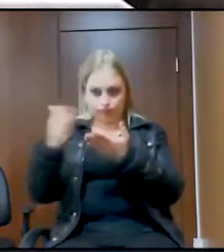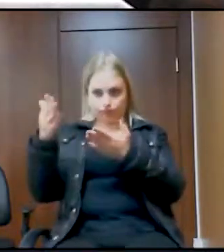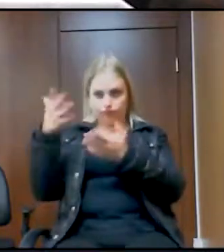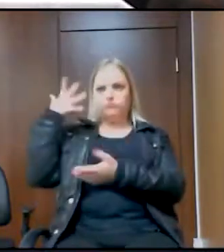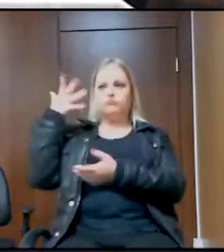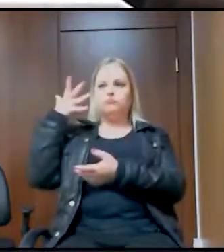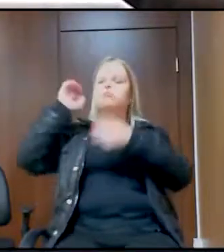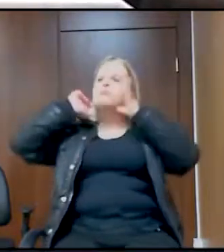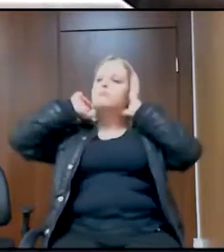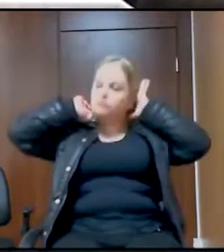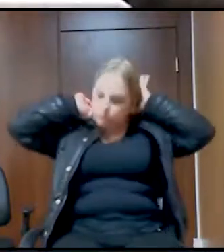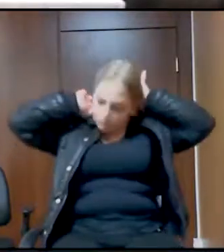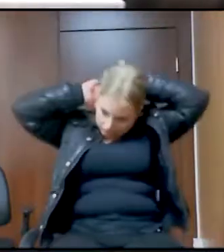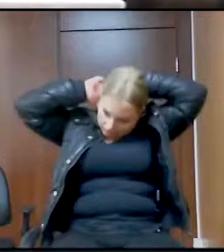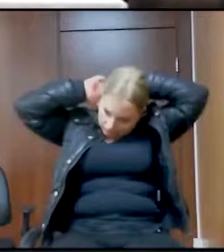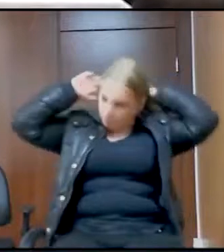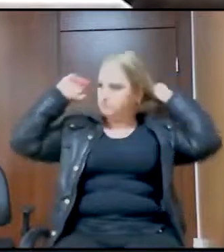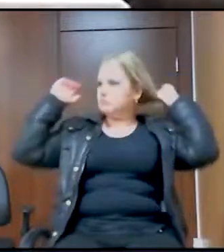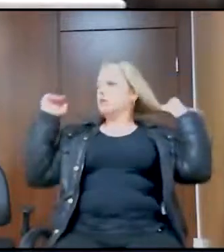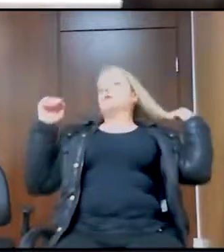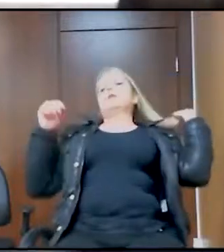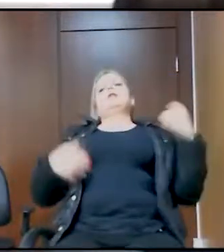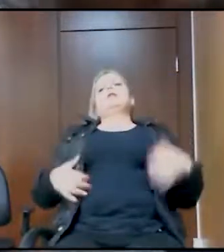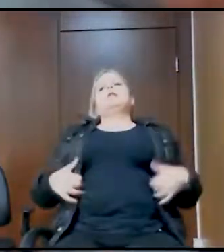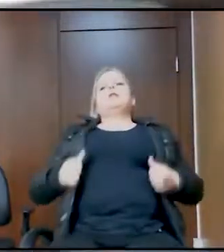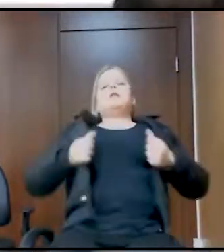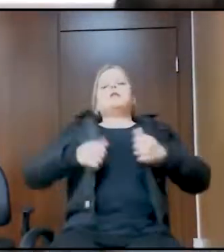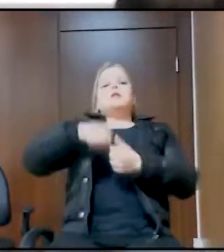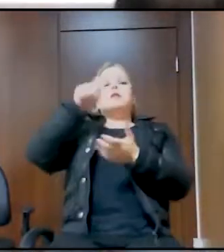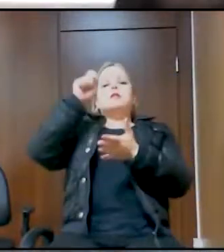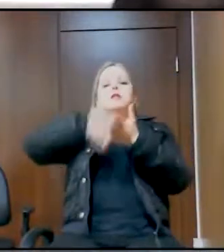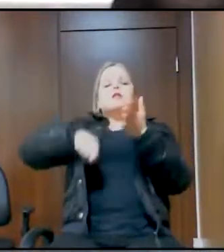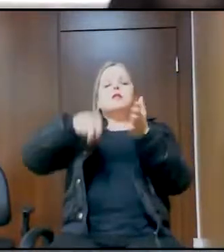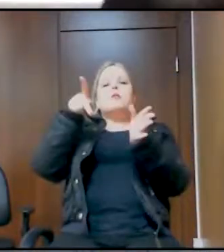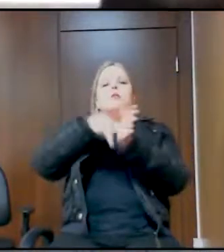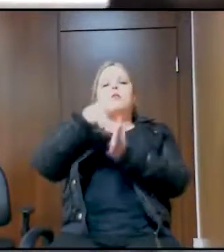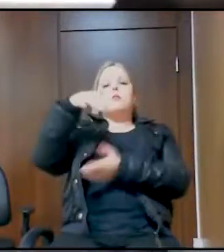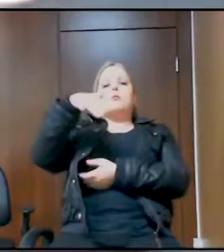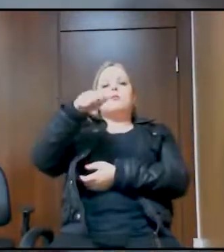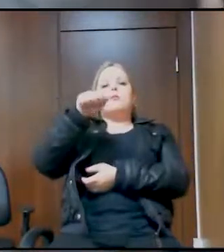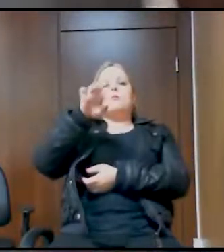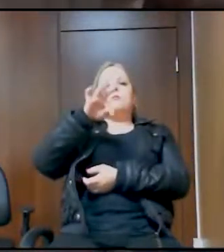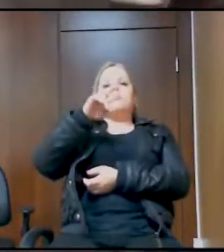mundo entendeu que as inscrições são lá com o Matias, né? Tá lá no final.